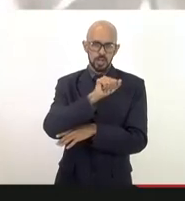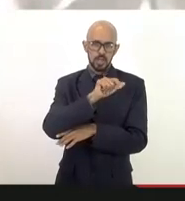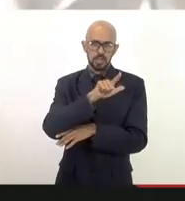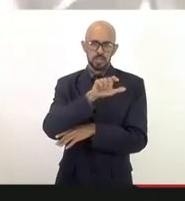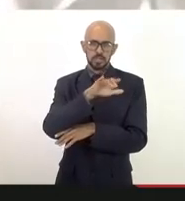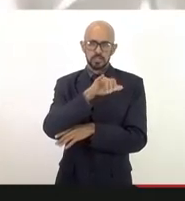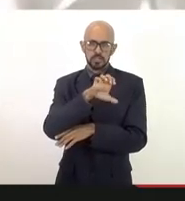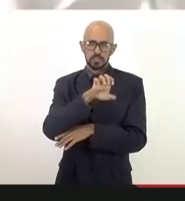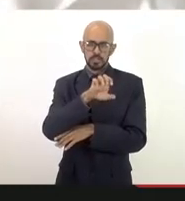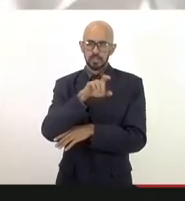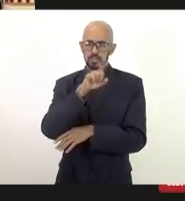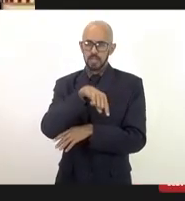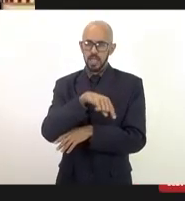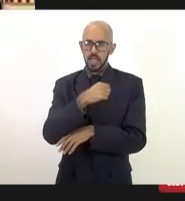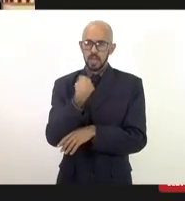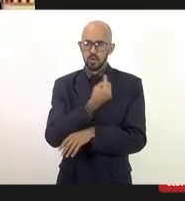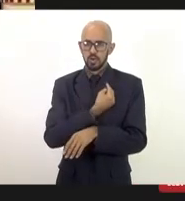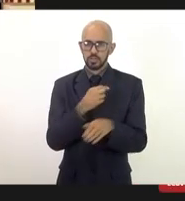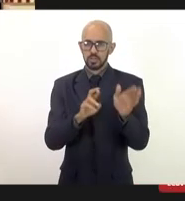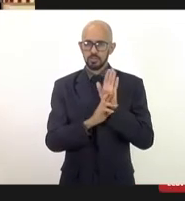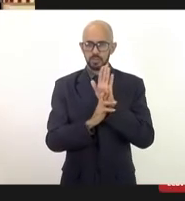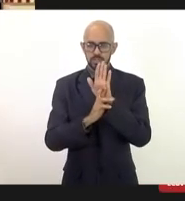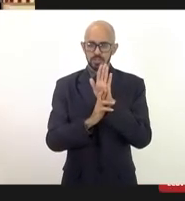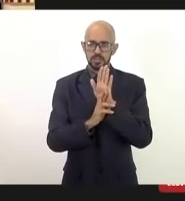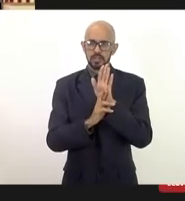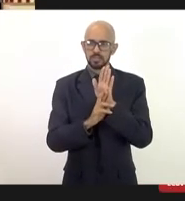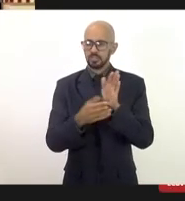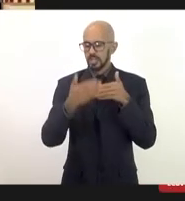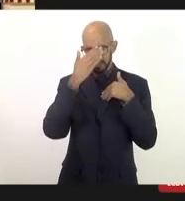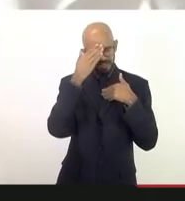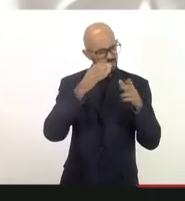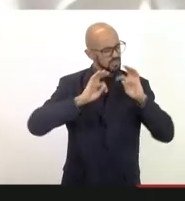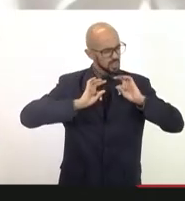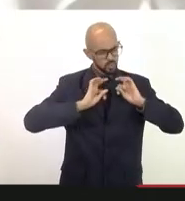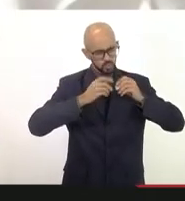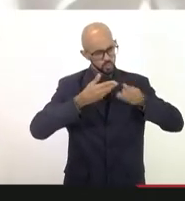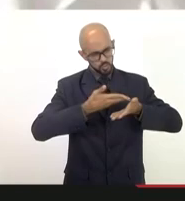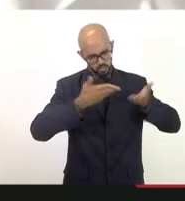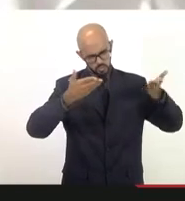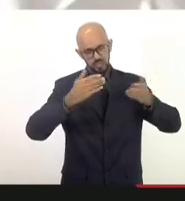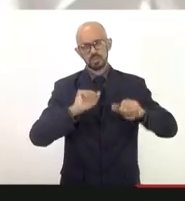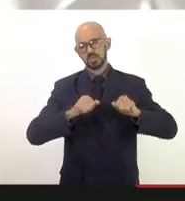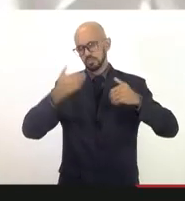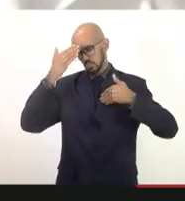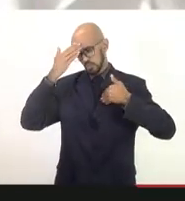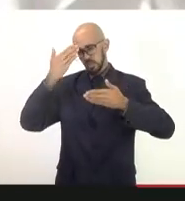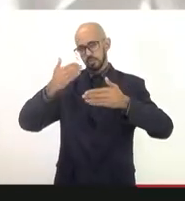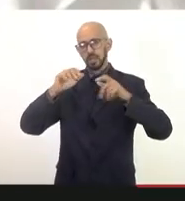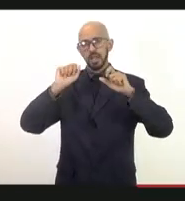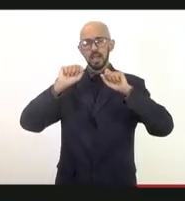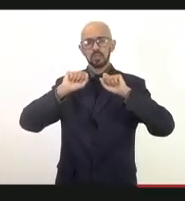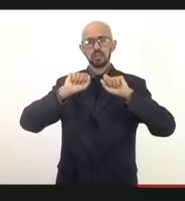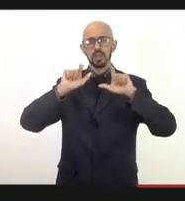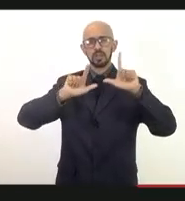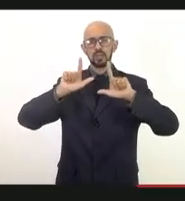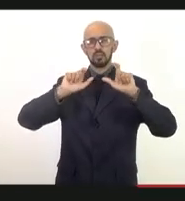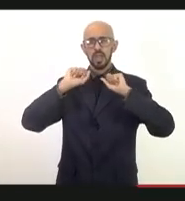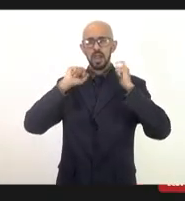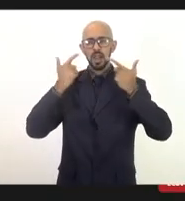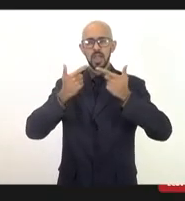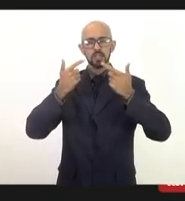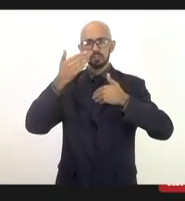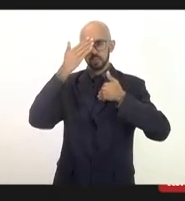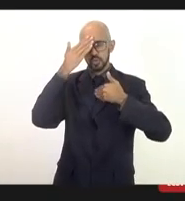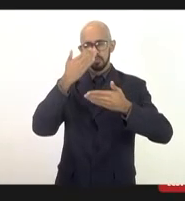viva, né, quando o assunto é tuberculose, e a presença de todas e todos nessa audiência. Muito obrigada, TV Alert, e muito obrigada